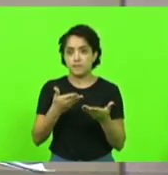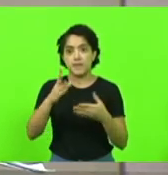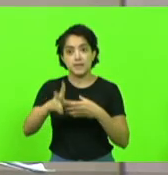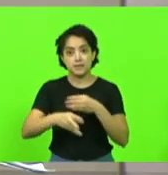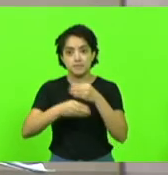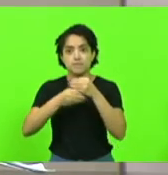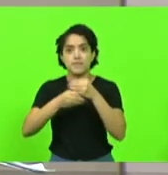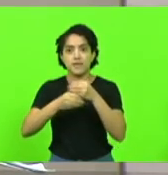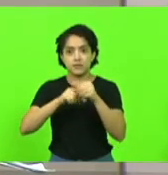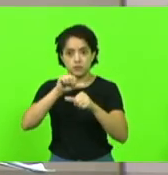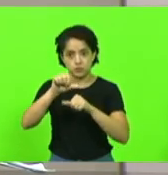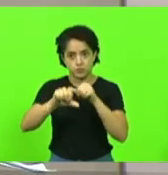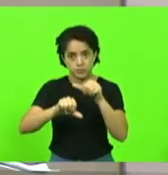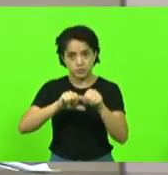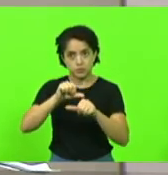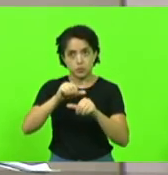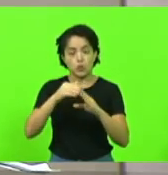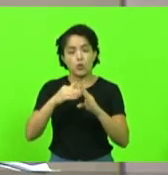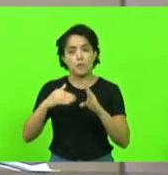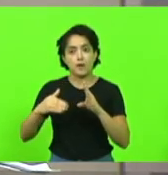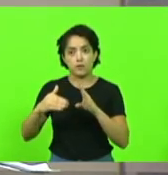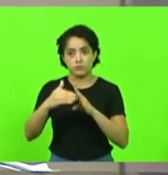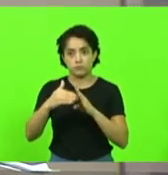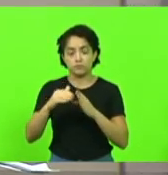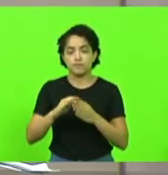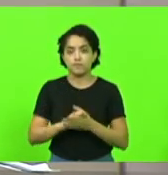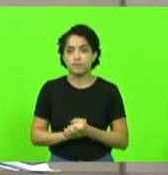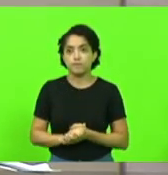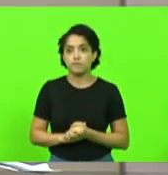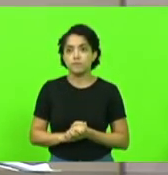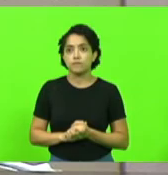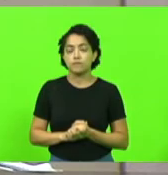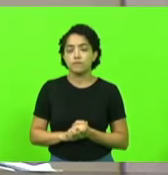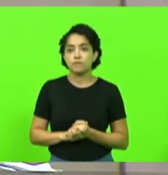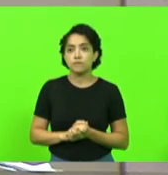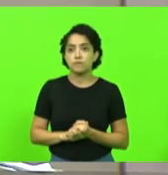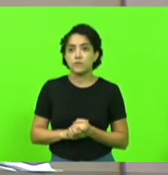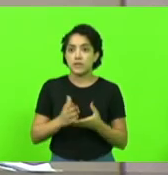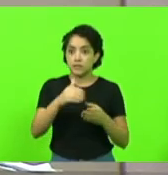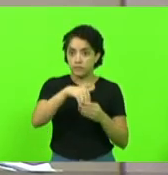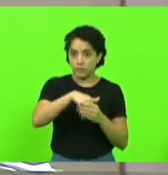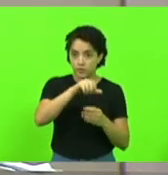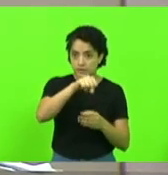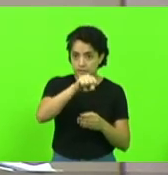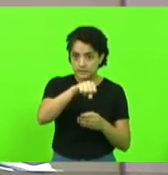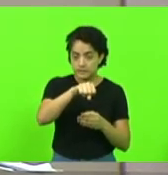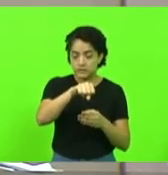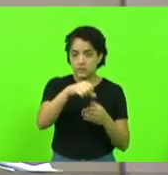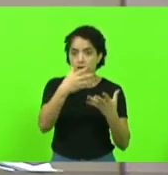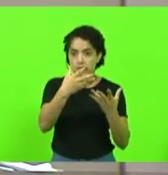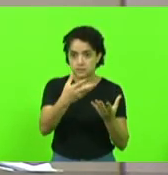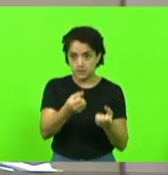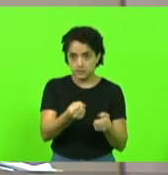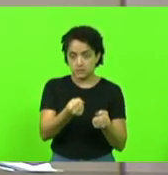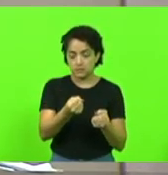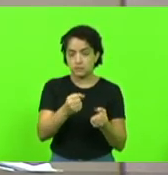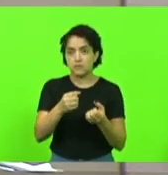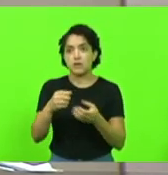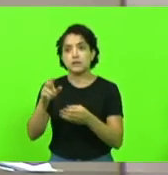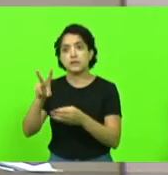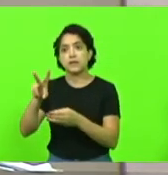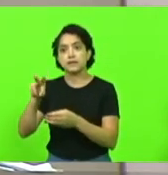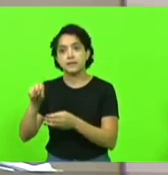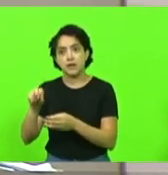emenda substitutiva global. Quem vota sim, vota a favor da emenda substitutiva. Quem